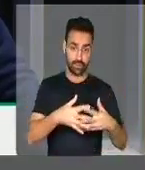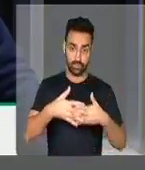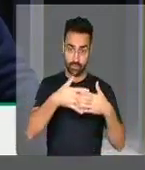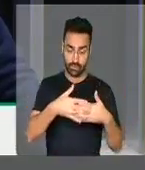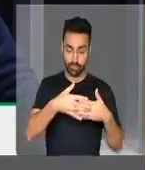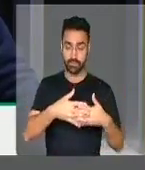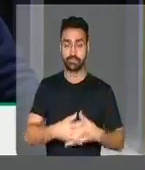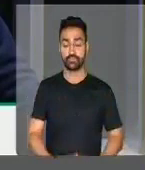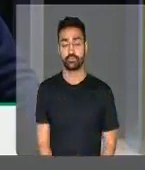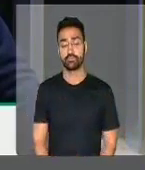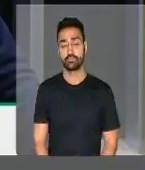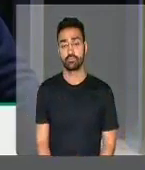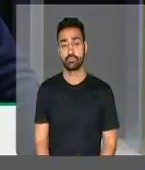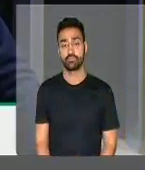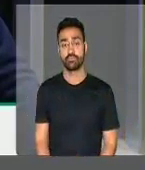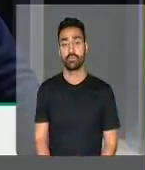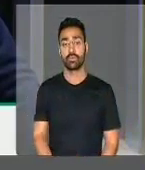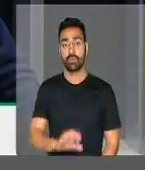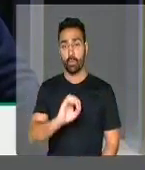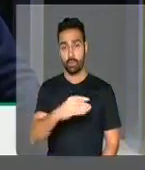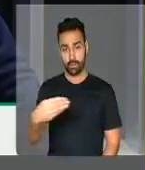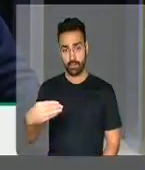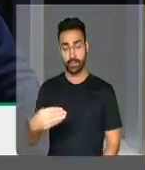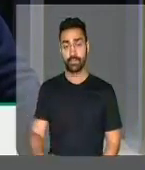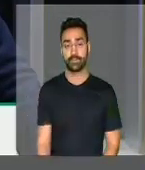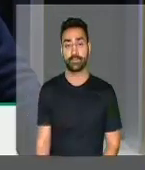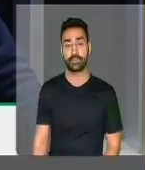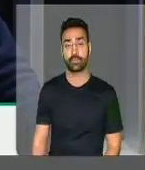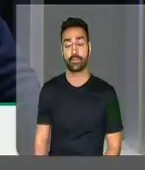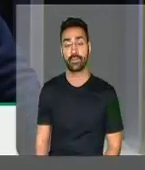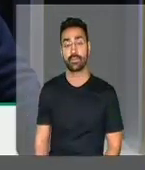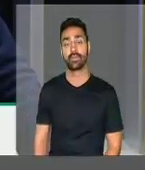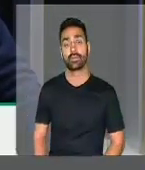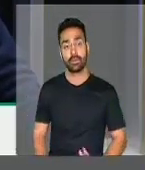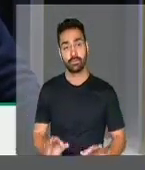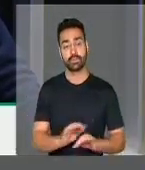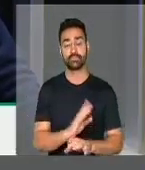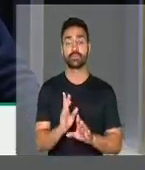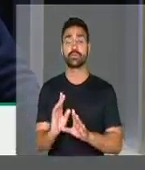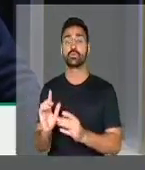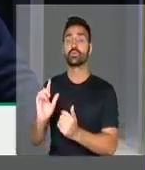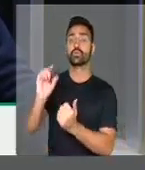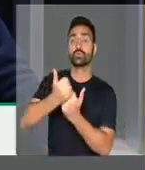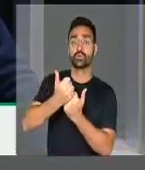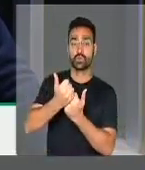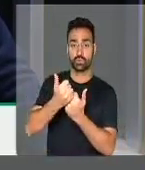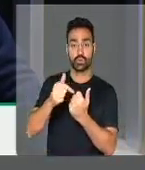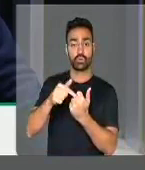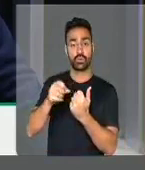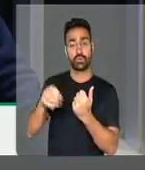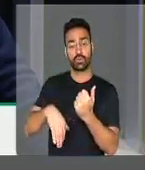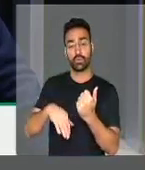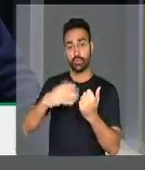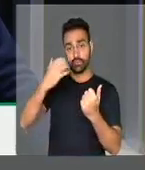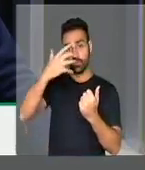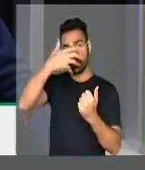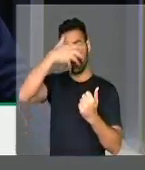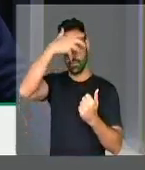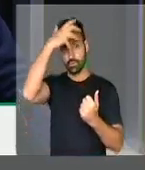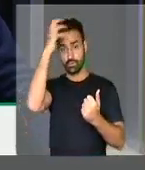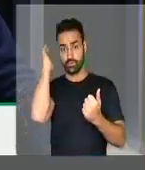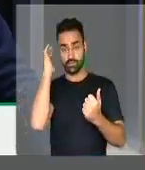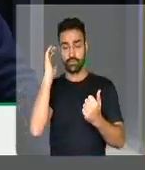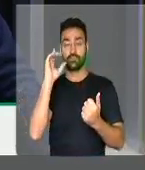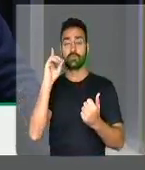américa barack obama assumir o governo donald tanto